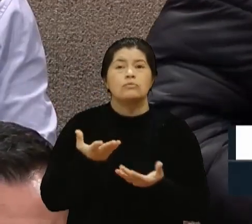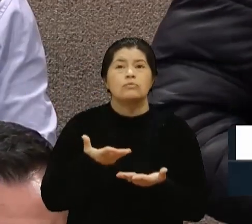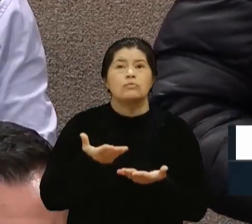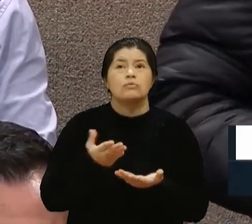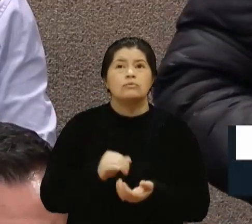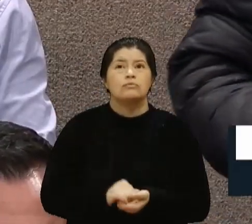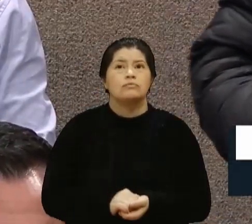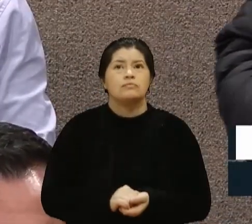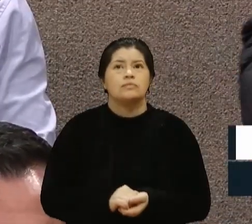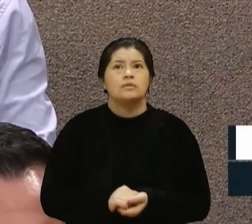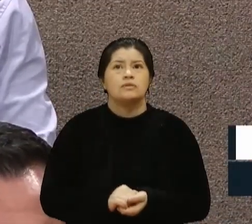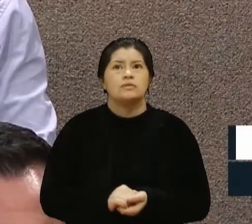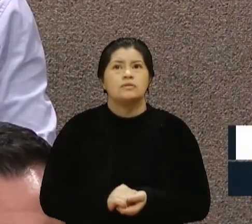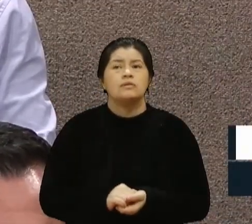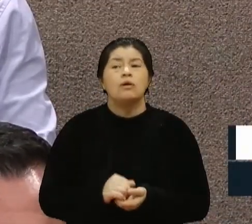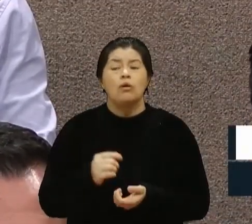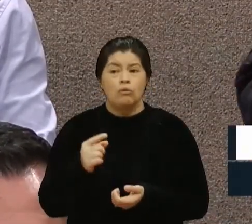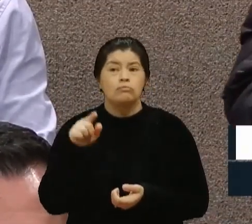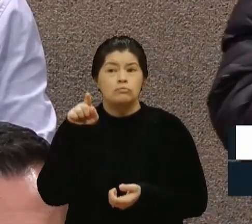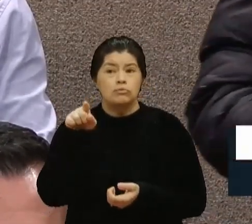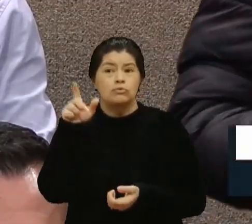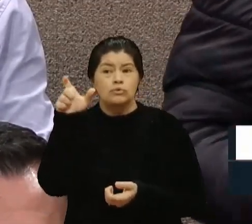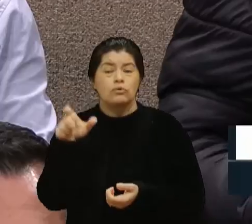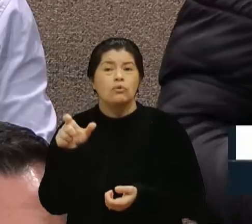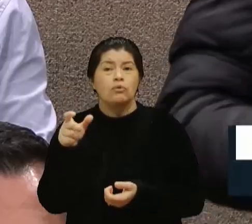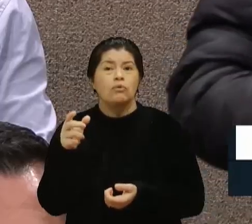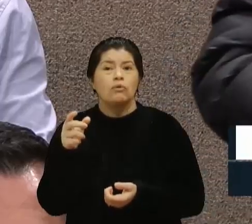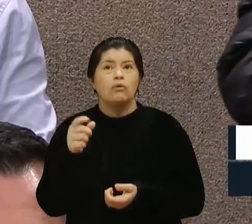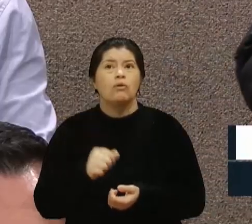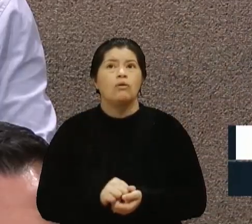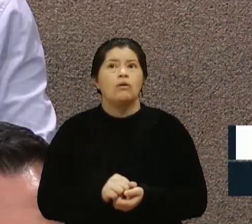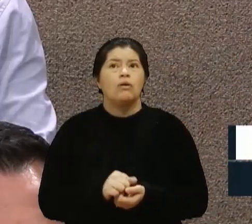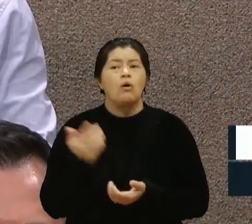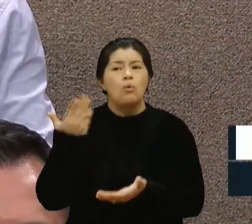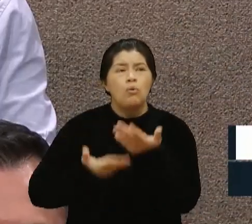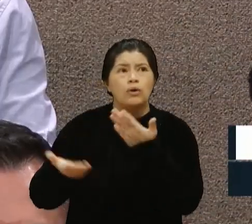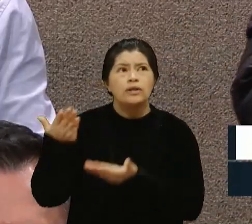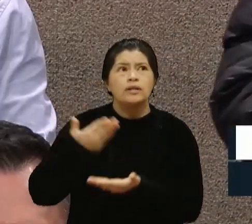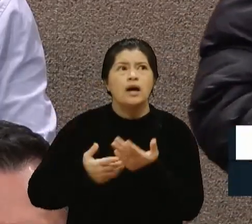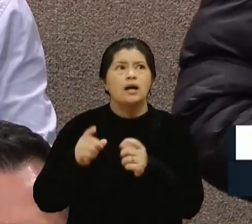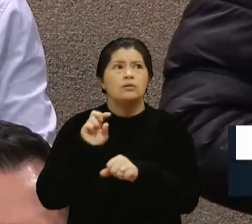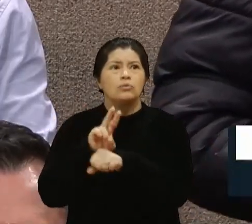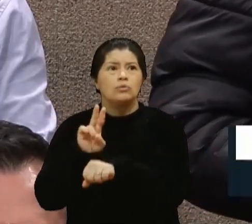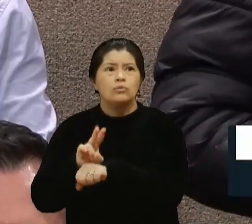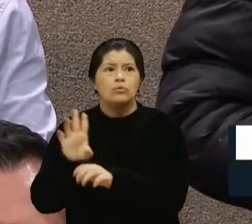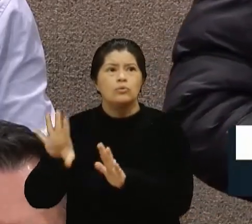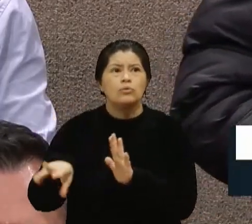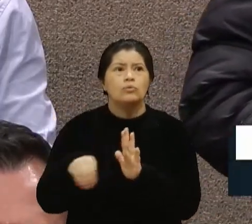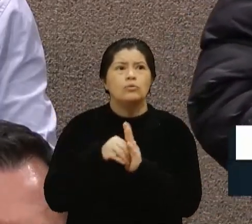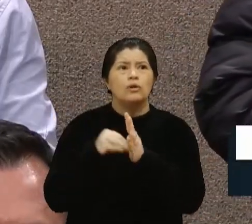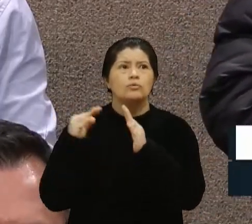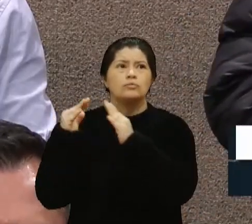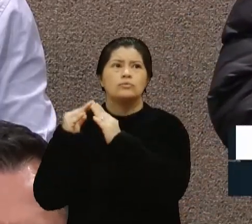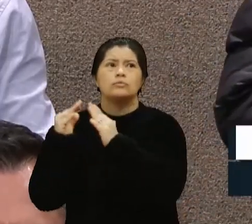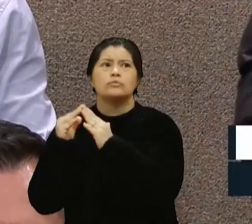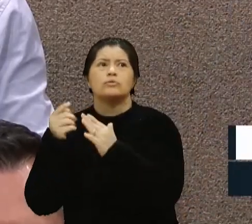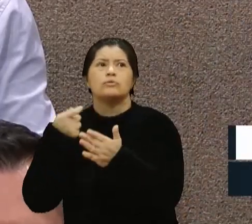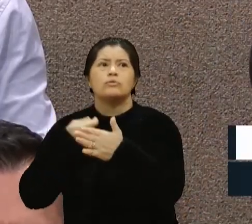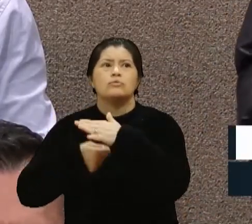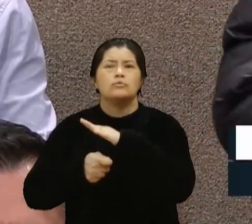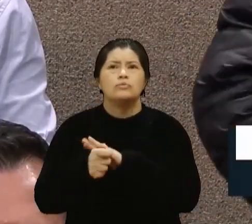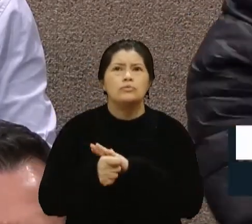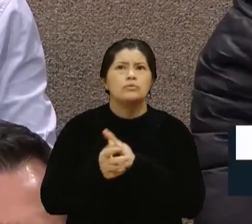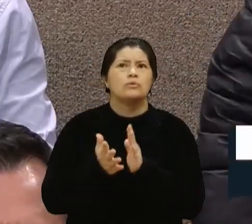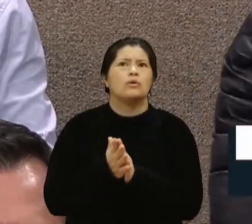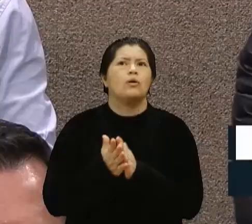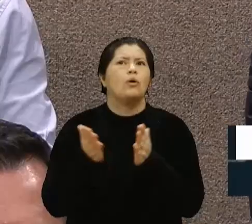E aí o senhor fala para nós que o cuidado subsidiado pode ser um problema. Sim, vai ser um problema. Porque